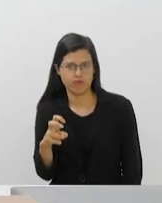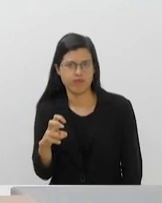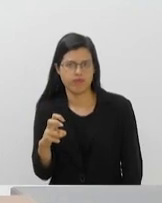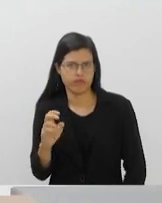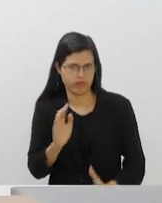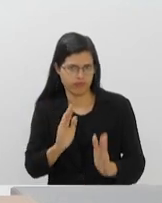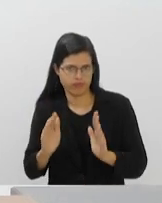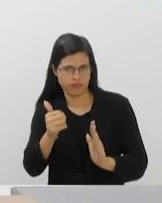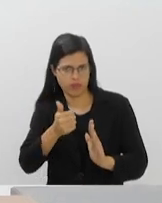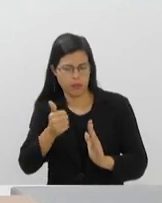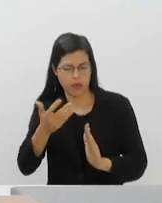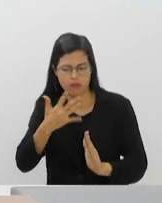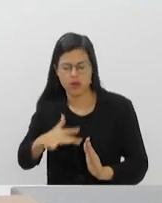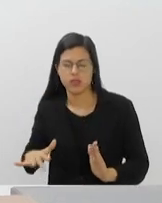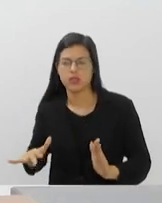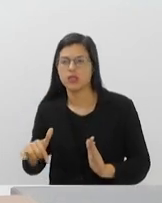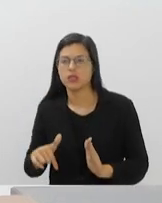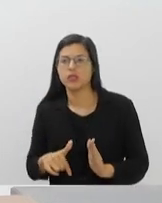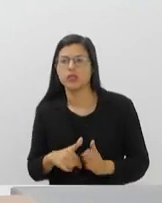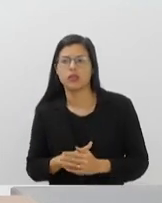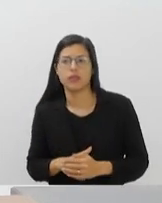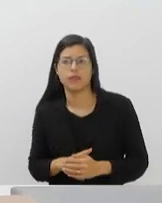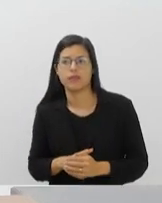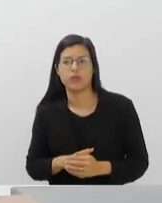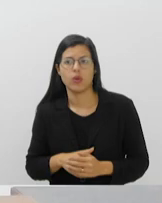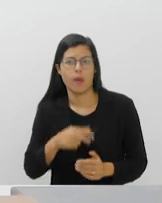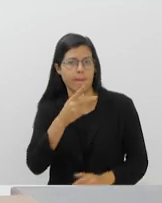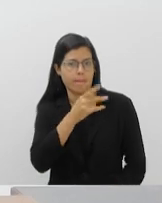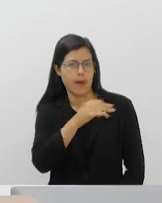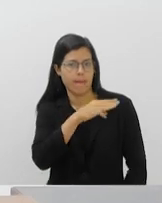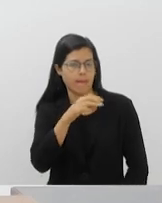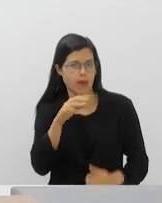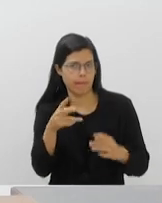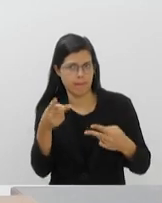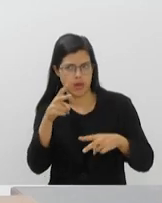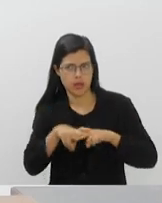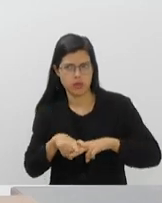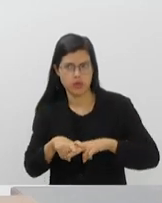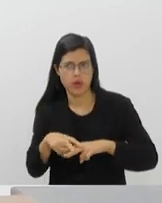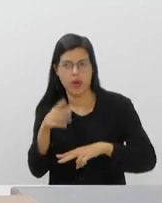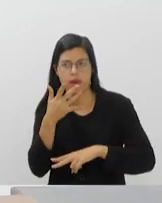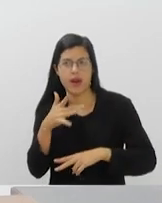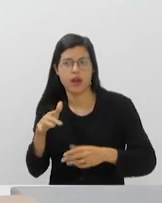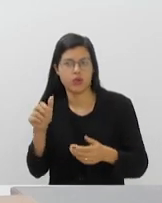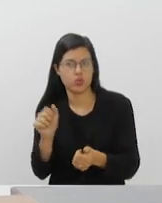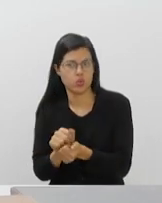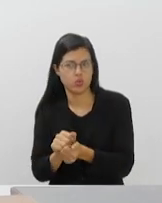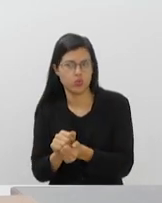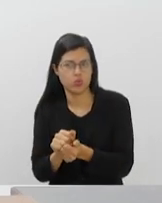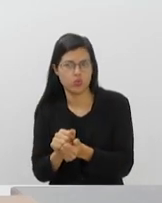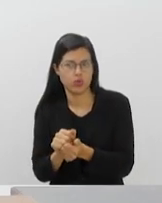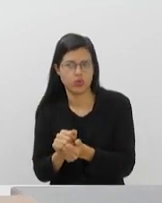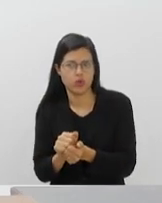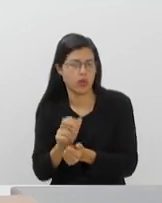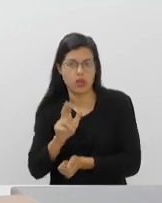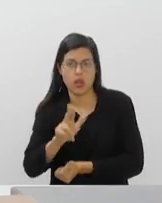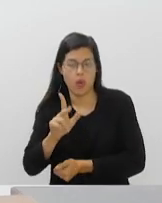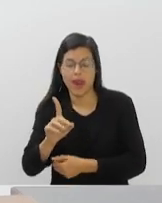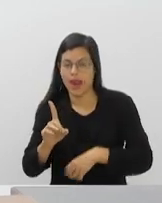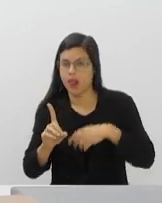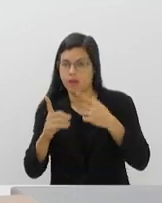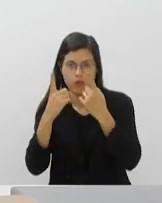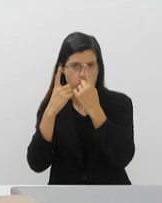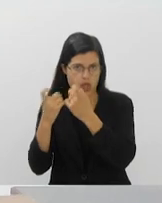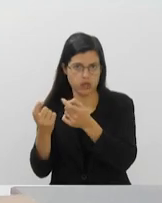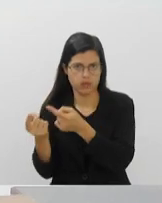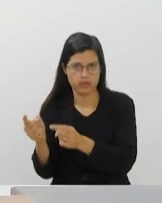infância que por uma circunstâncias os pais foram presos e ela tava junto não tinha nada a ver com violência contra criança era uma outra